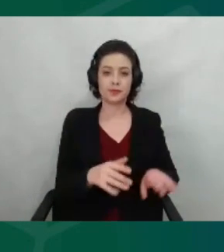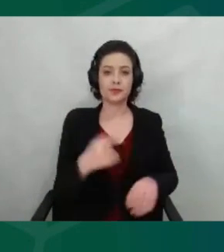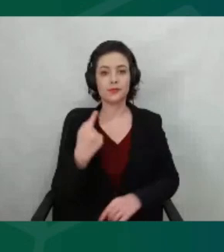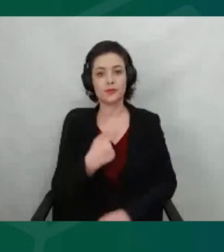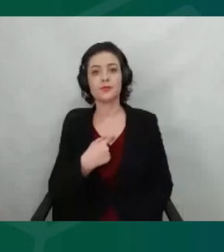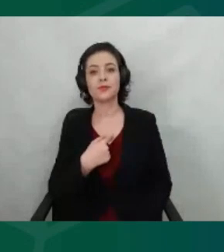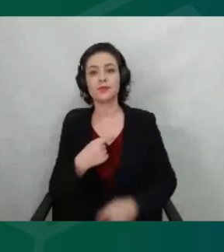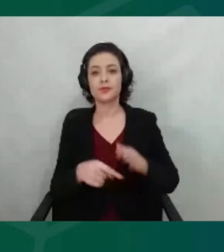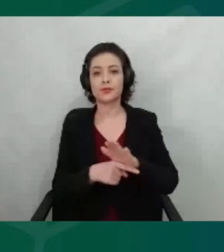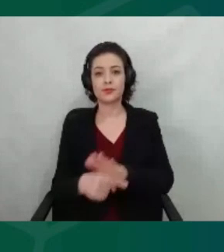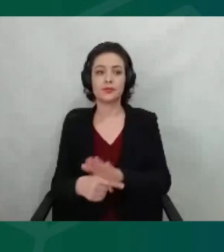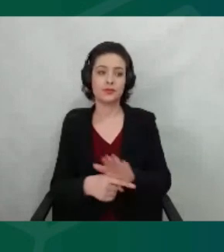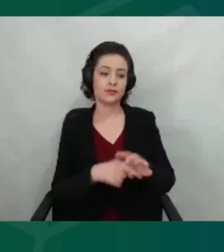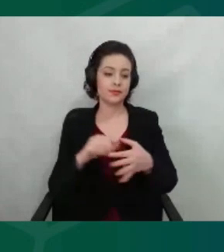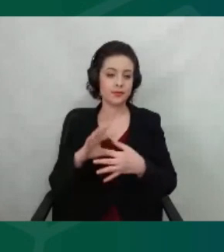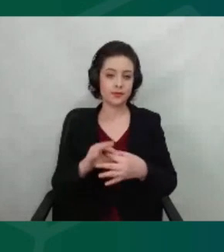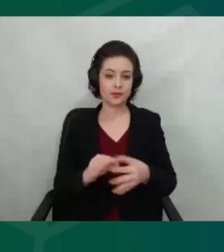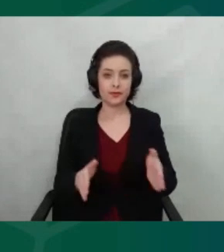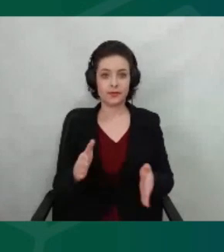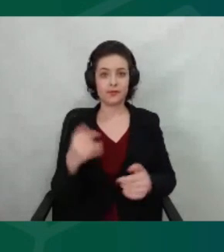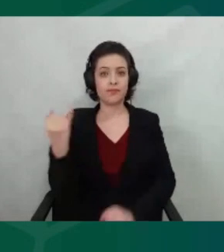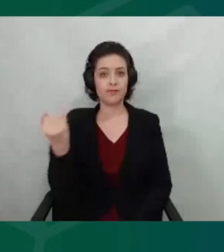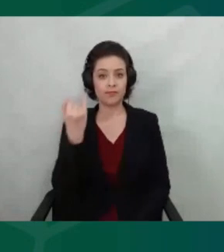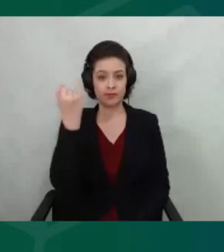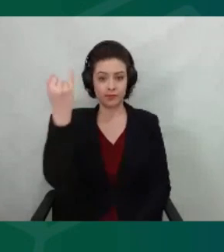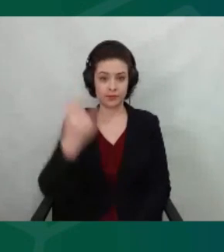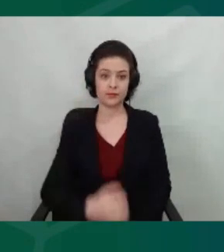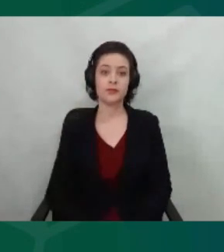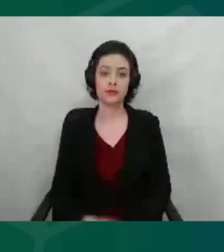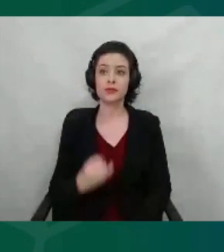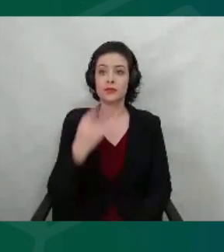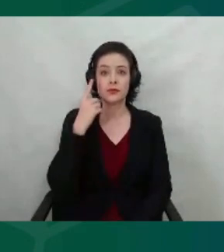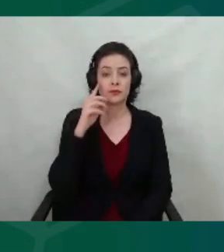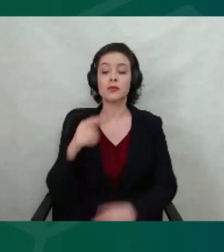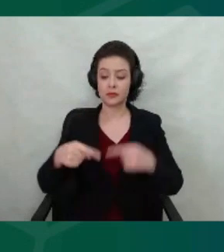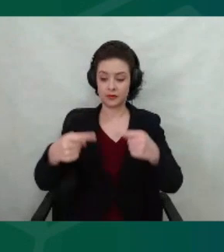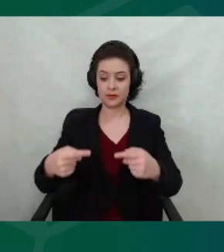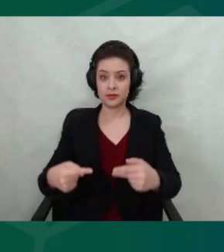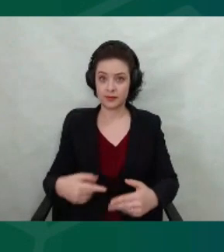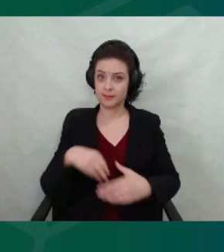dentro desse momento tão importante, com tantos desafios que tivemos dentro do hospital.